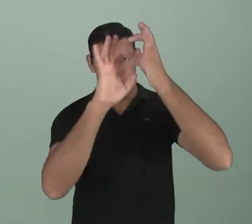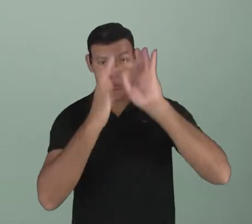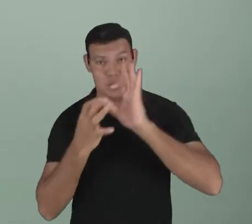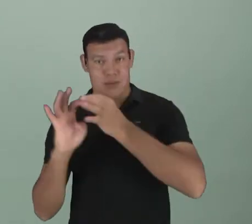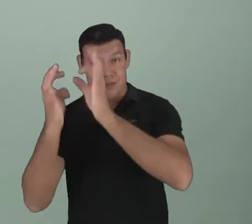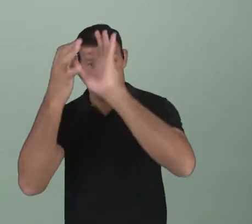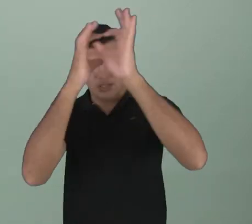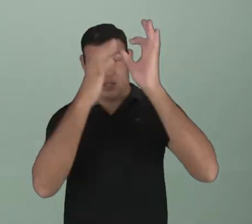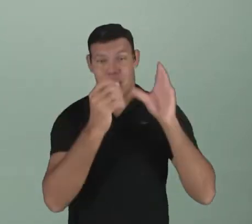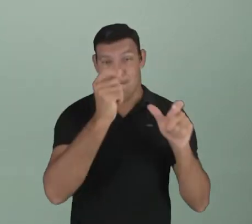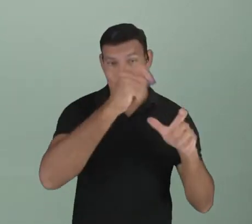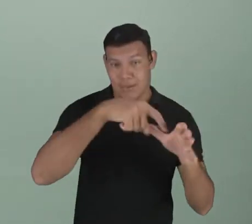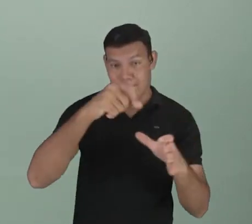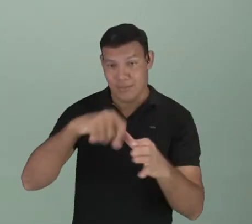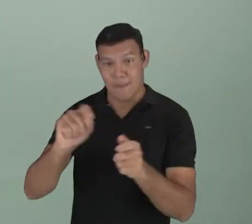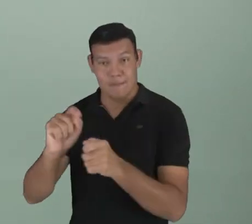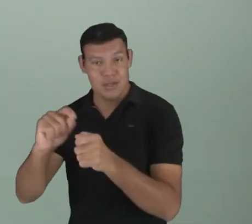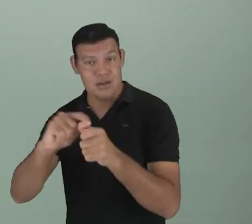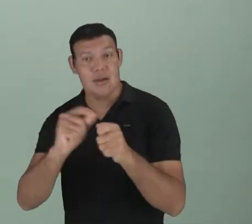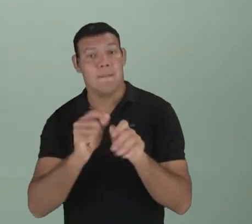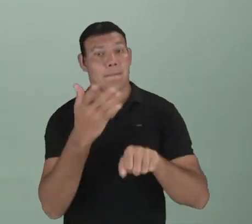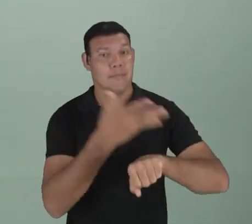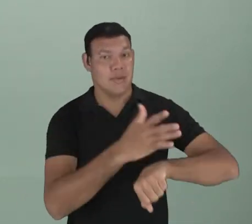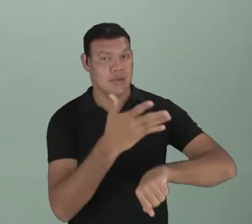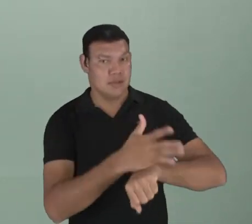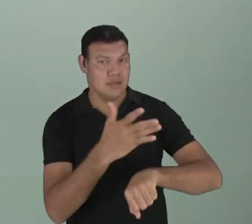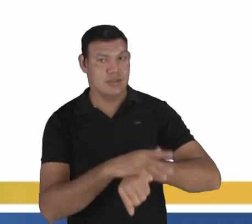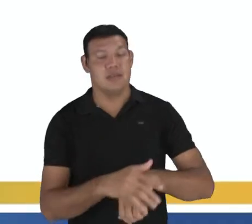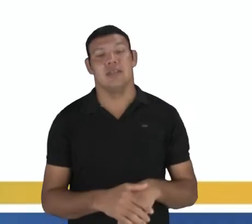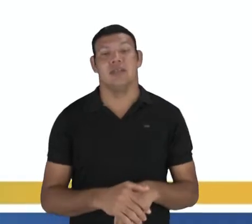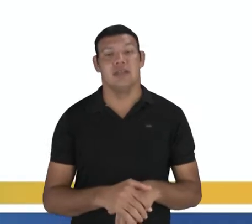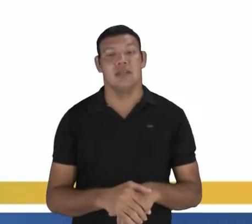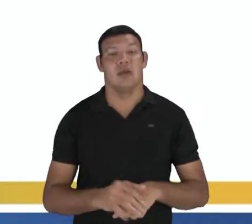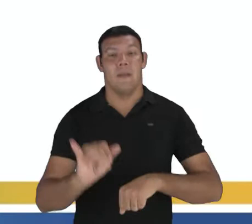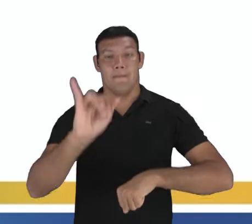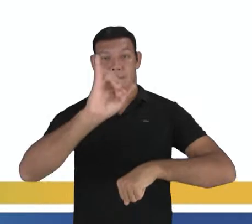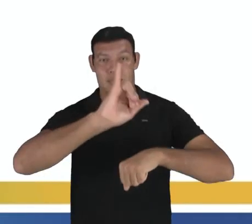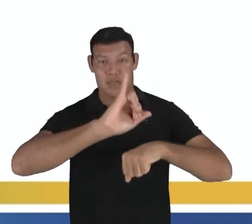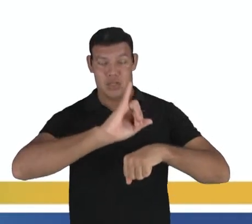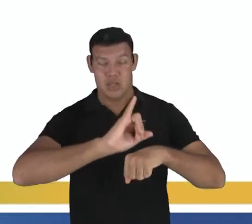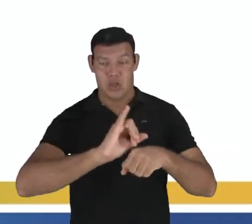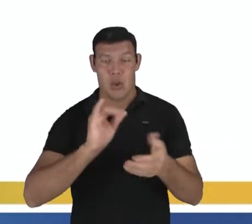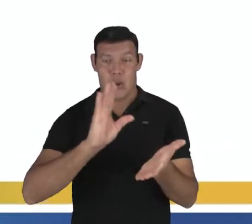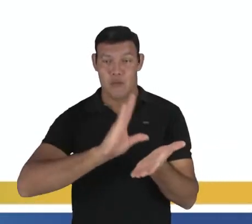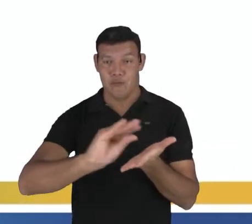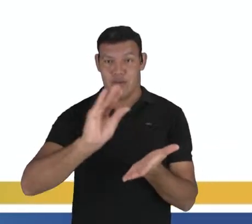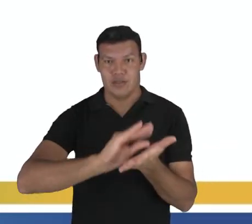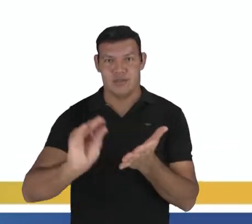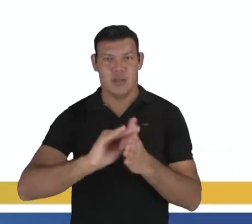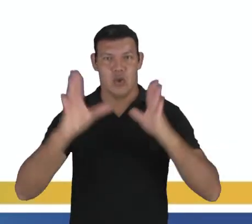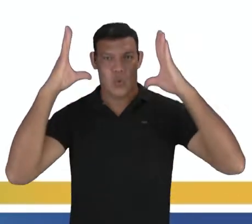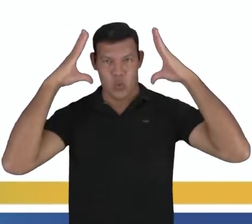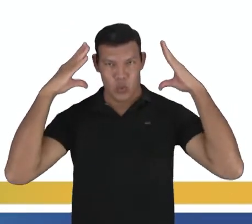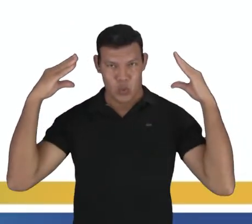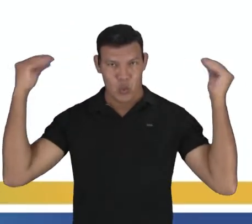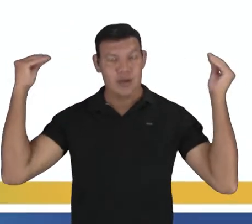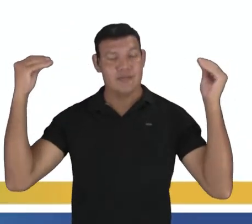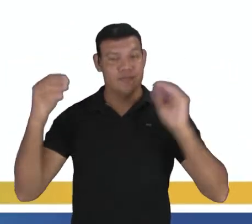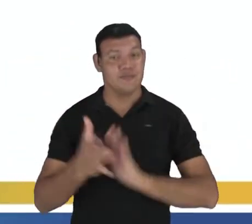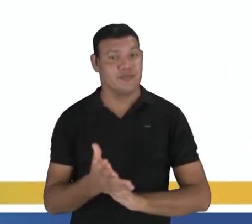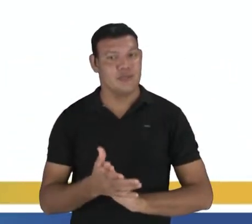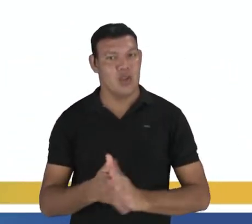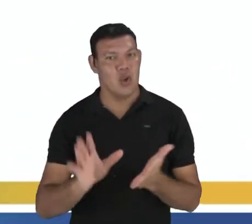nessa produção, a gente vai ter a participação de capital holandês, né? E aí os holandeses, eles vão trazer, então,